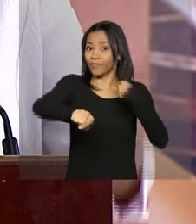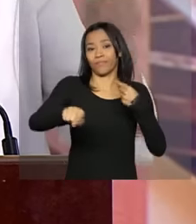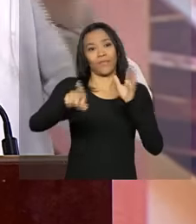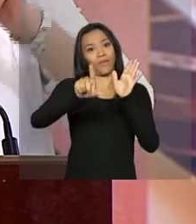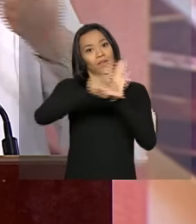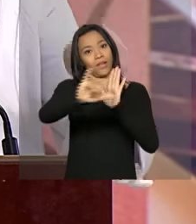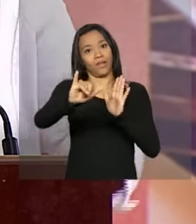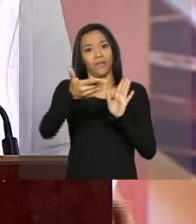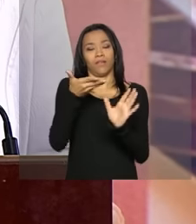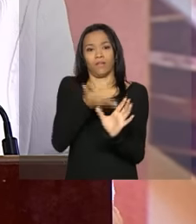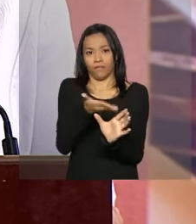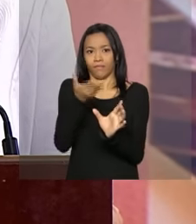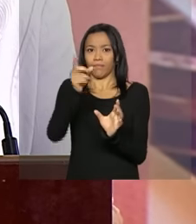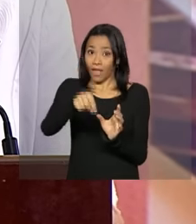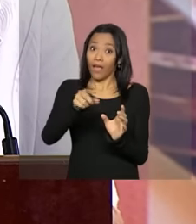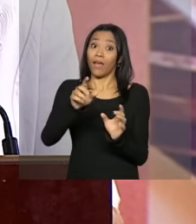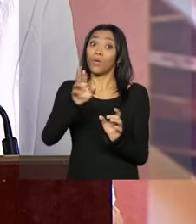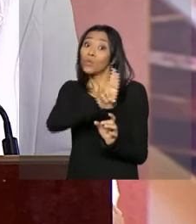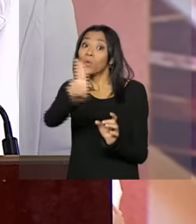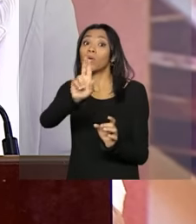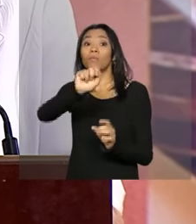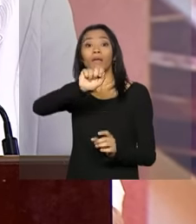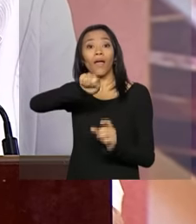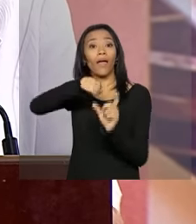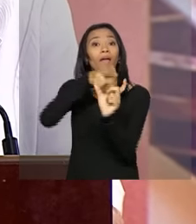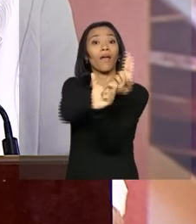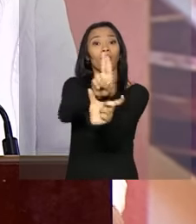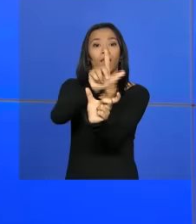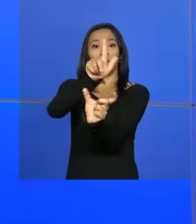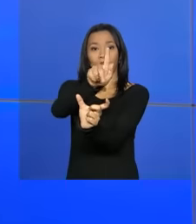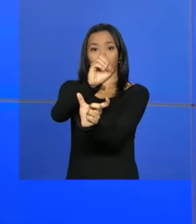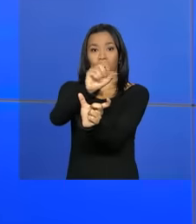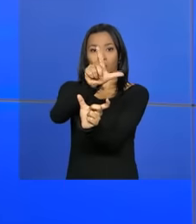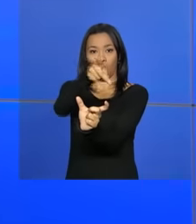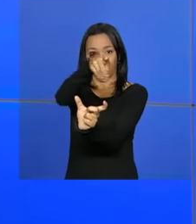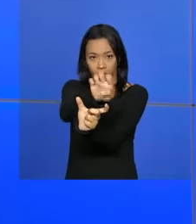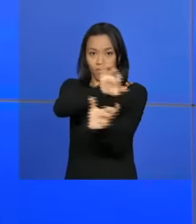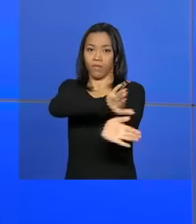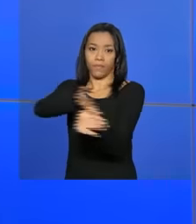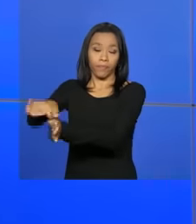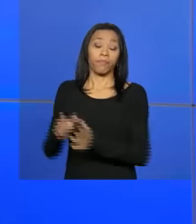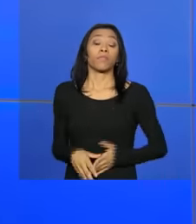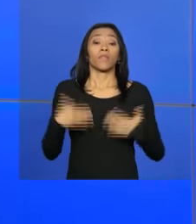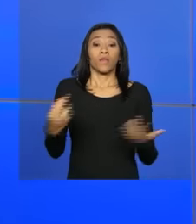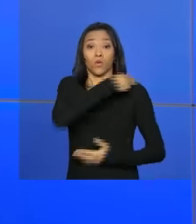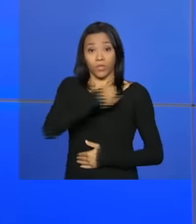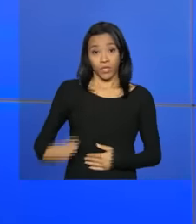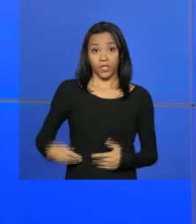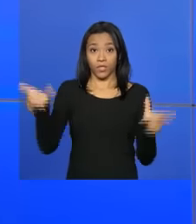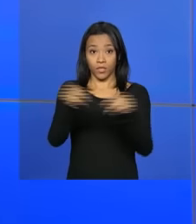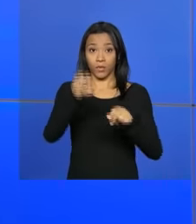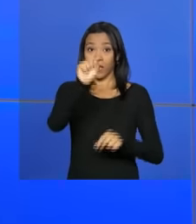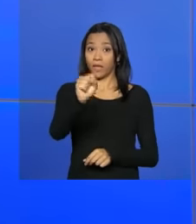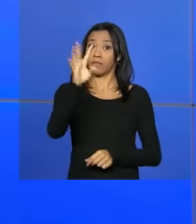legitimidade não é E aí o nome é golpe Ministro do Supremo Tribunal